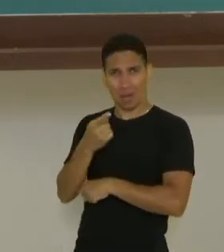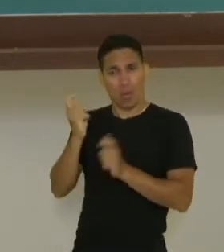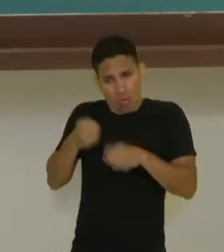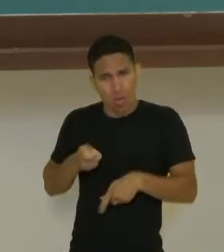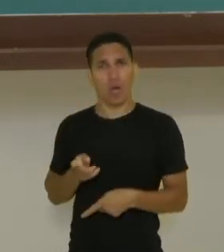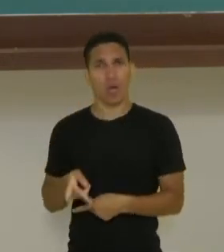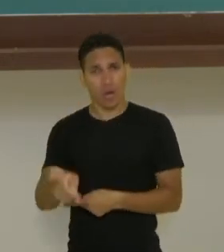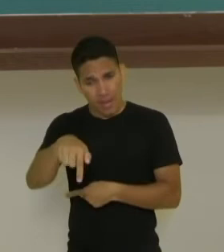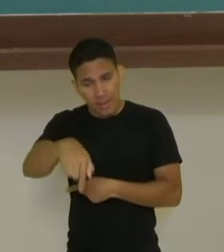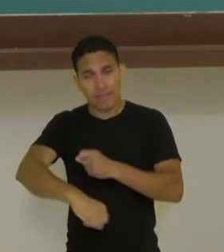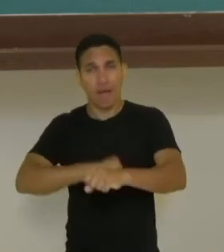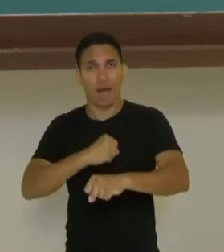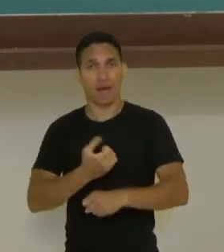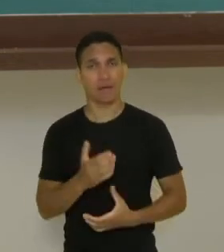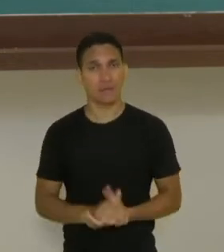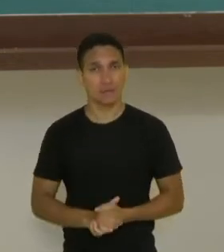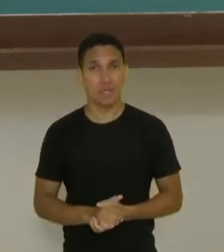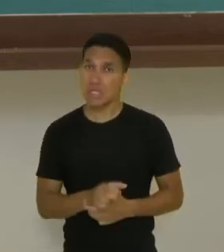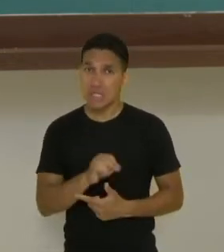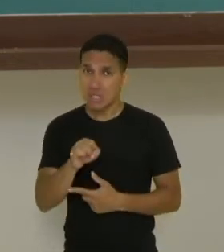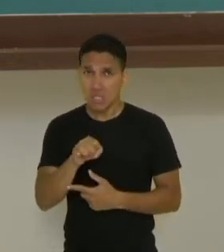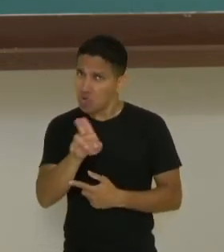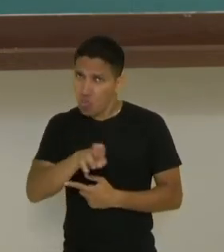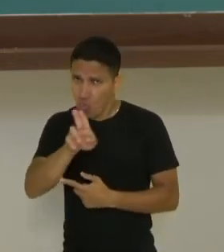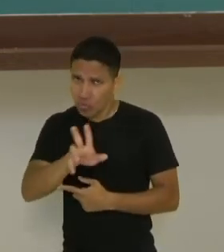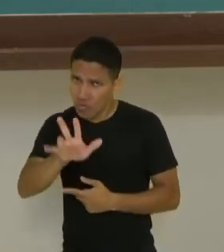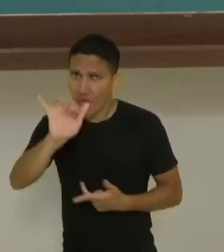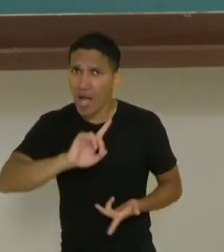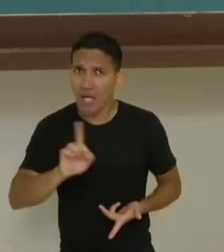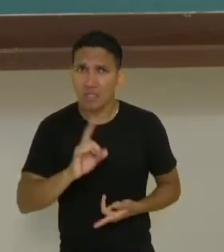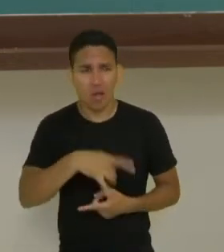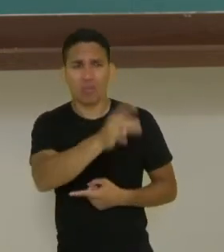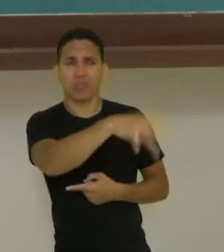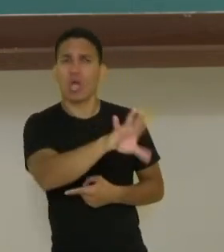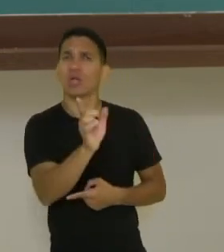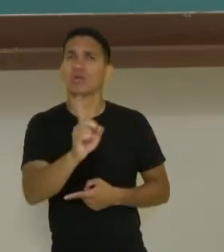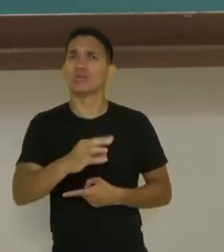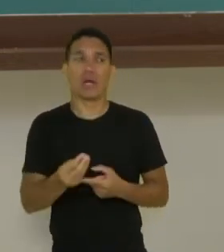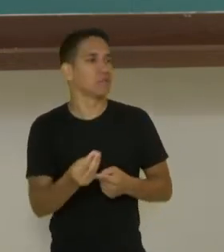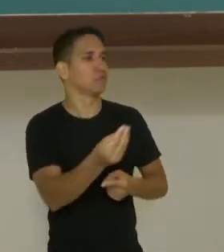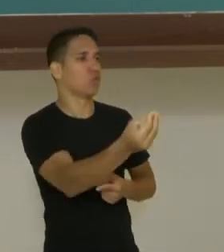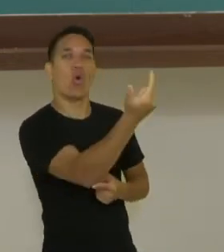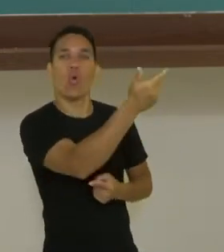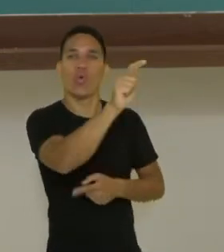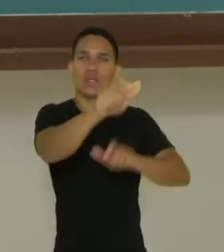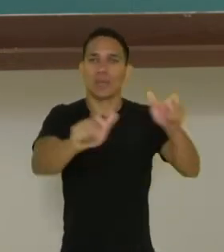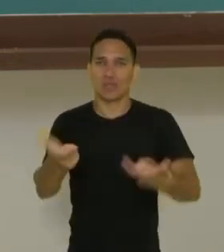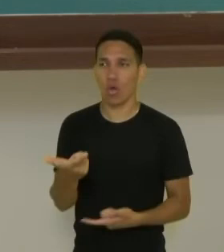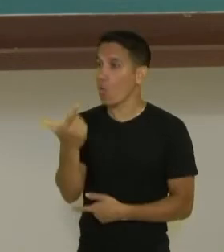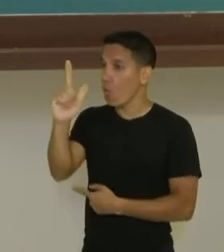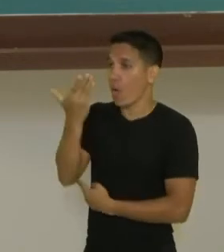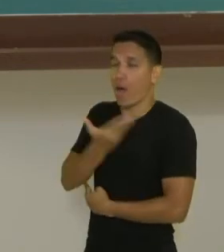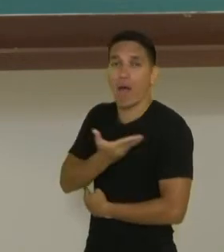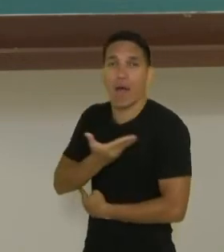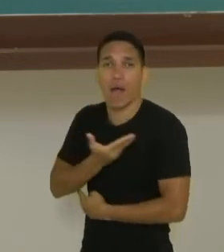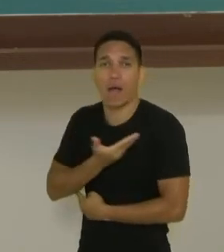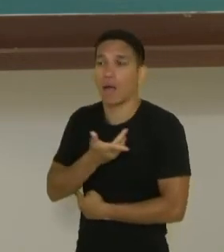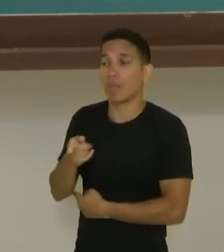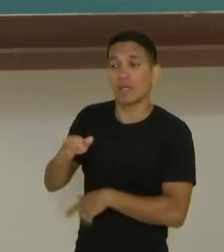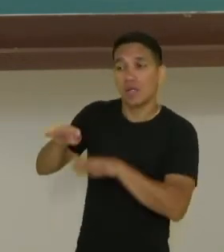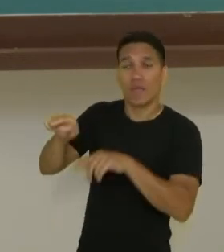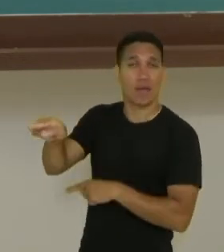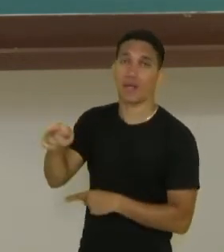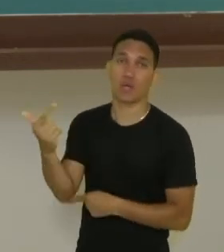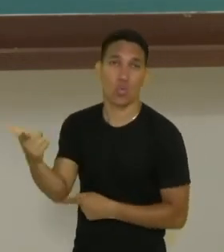ano. E por mais que você não vá utilizar, então, não jogue fora, doe para alguém, doe para um colega que não